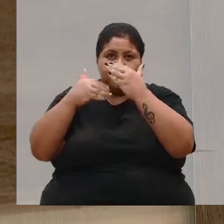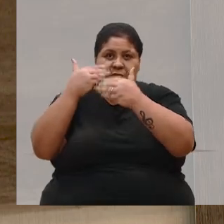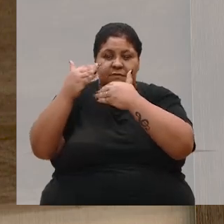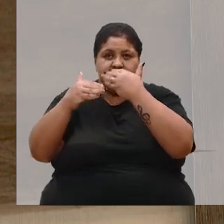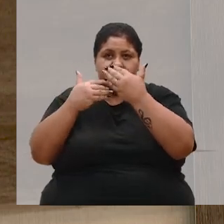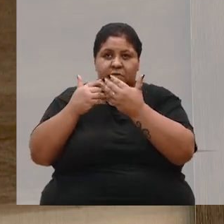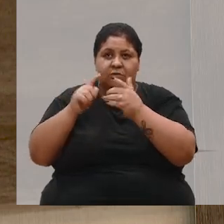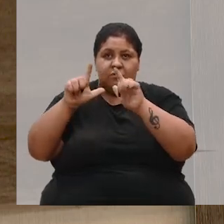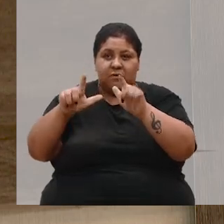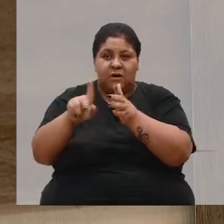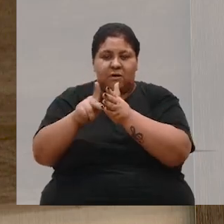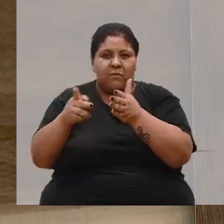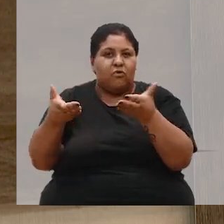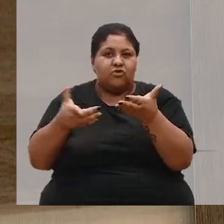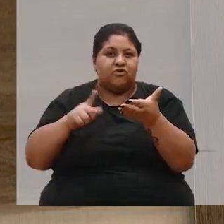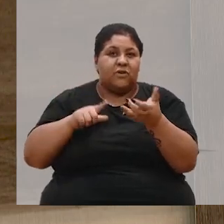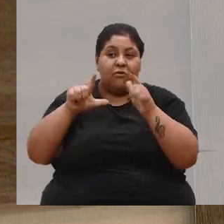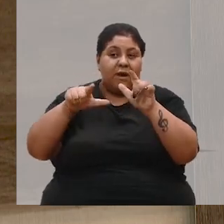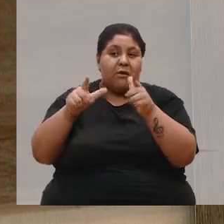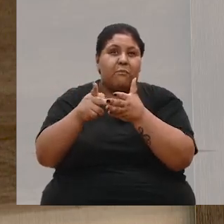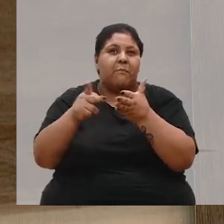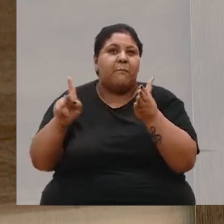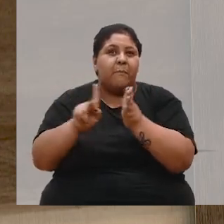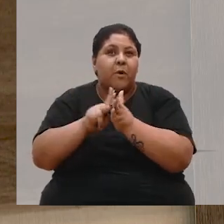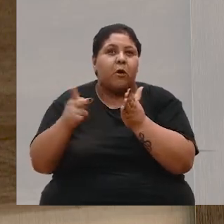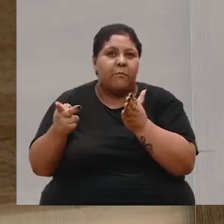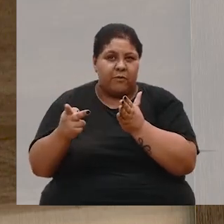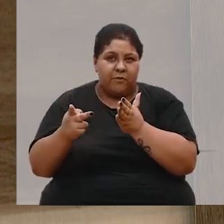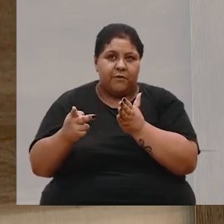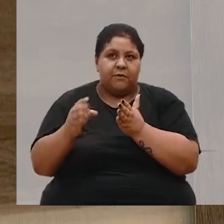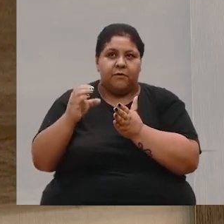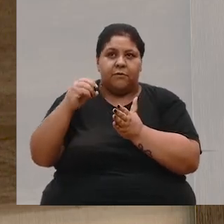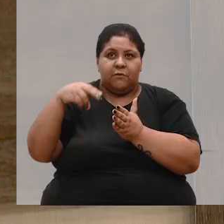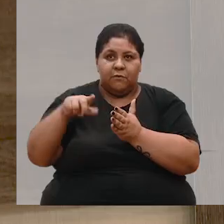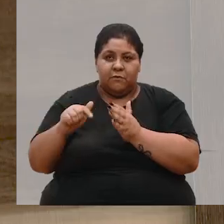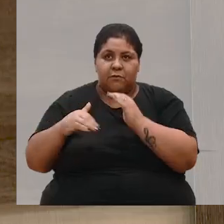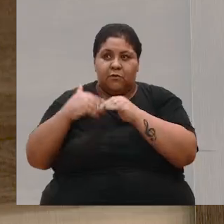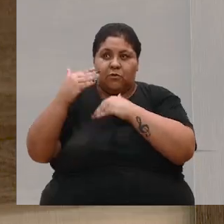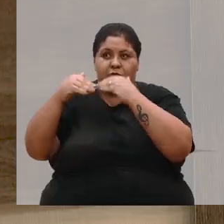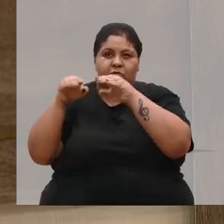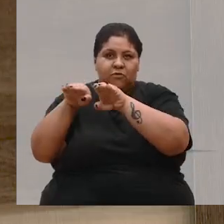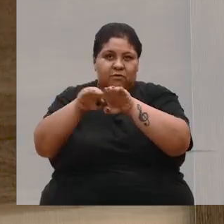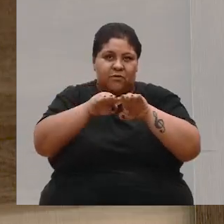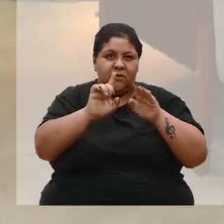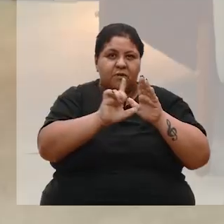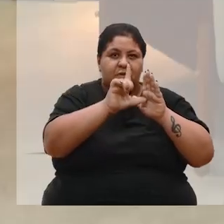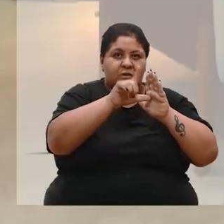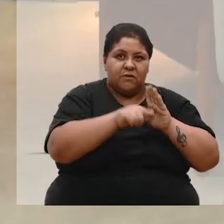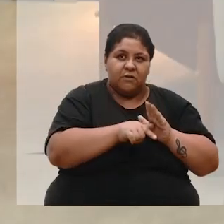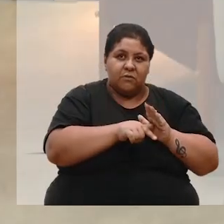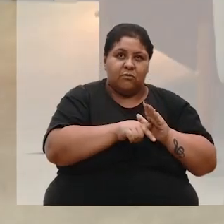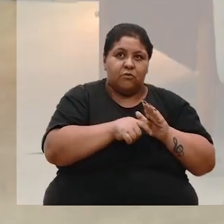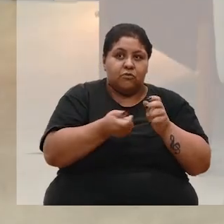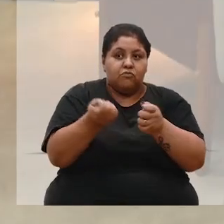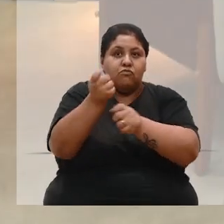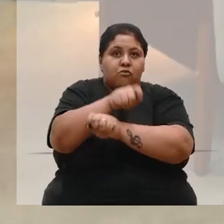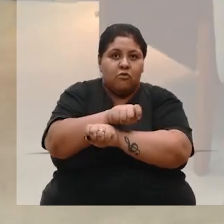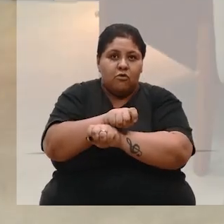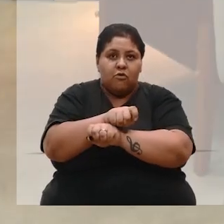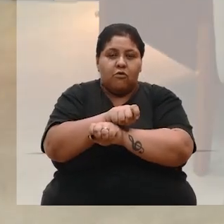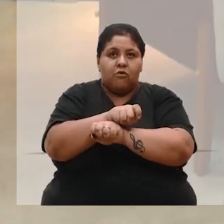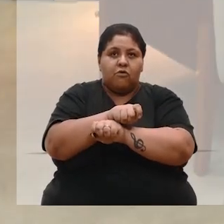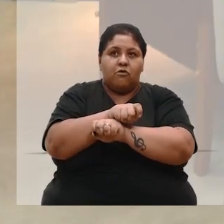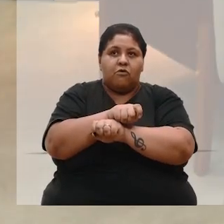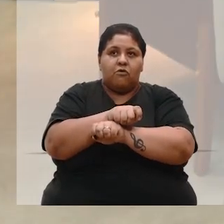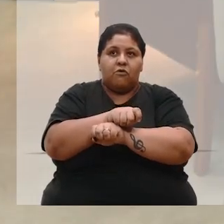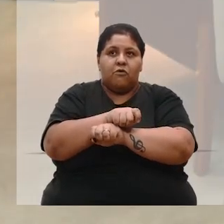Hoje vocês não têm uma sede própria da ONG Construindo Igualdade, e aí depois o caminho inverso. Cumprindo um